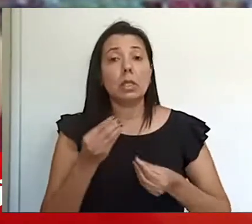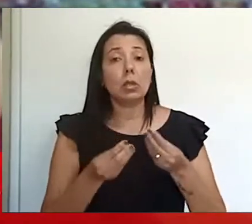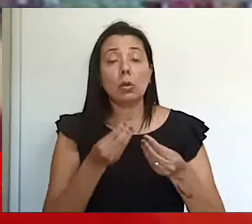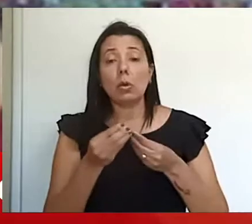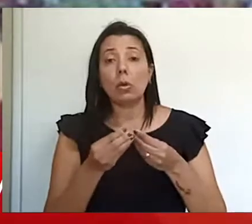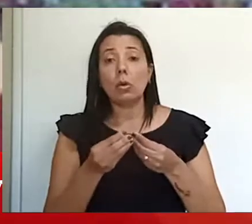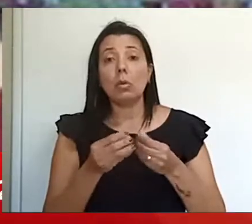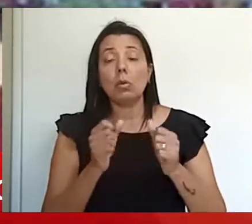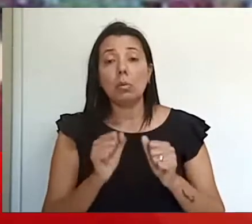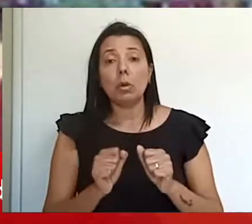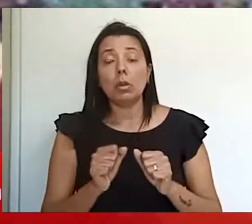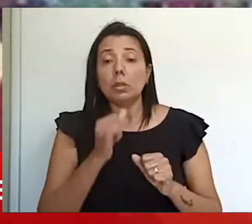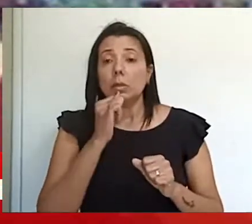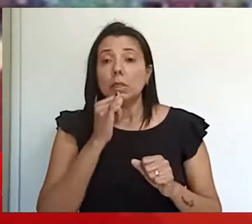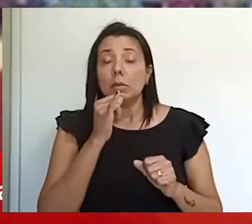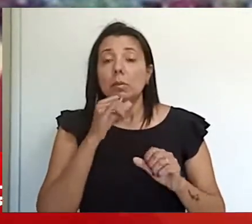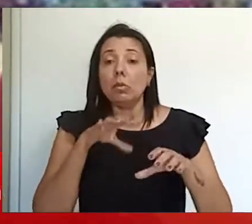universidade, que está formando